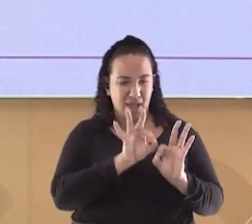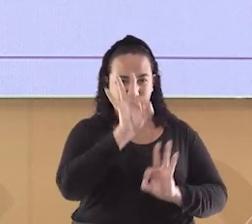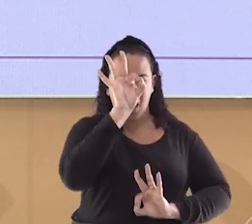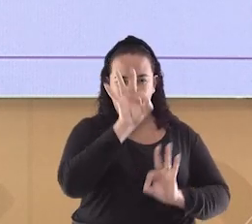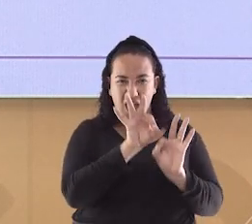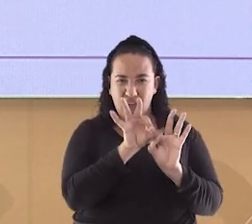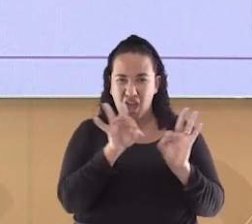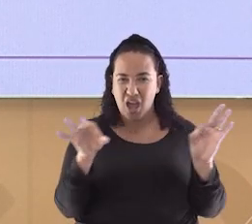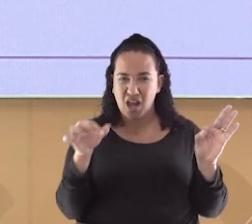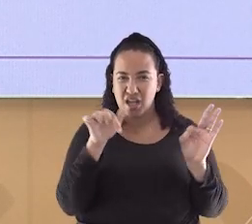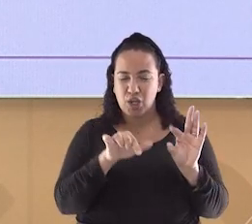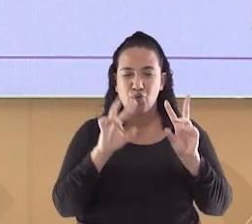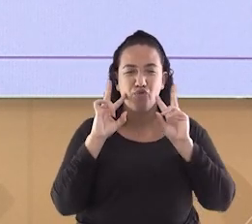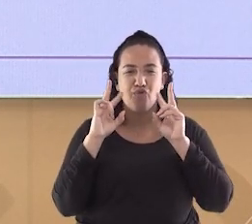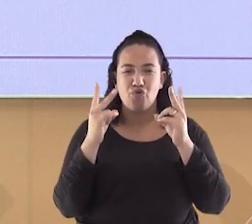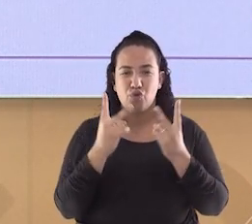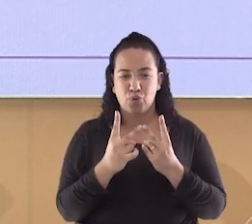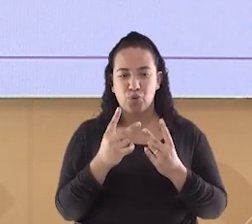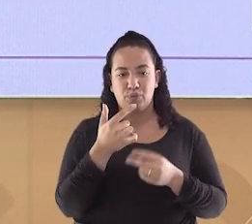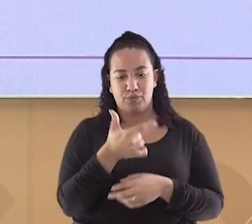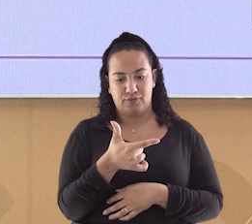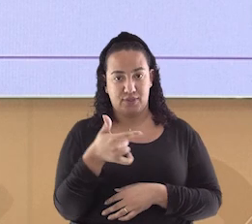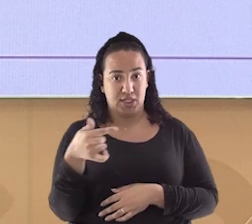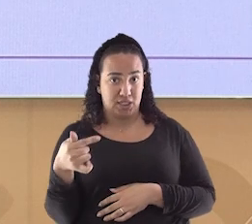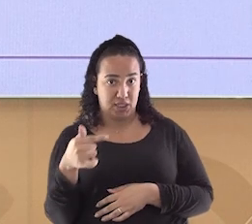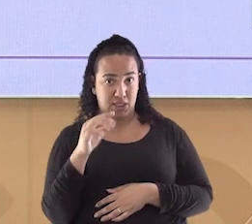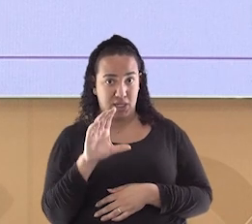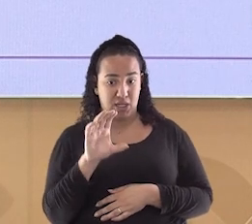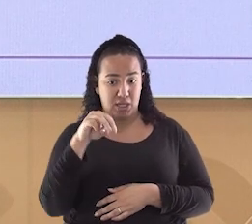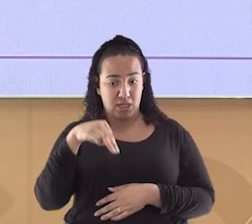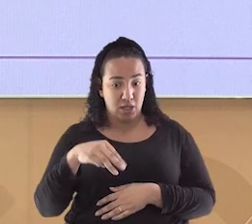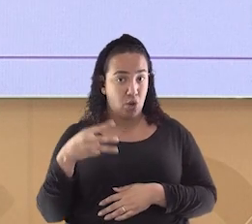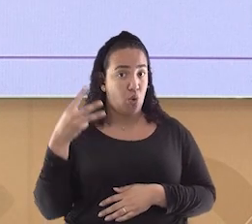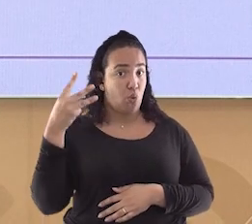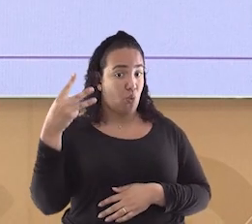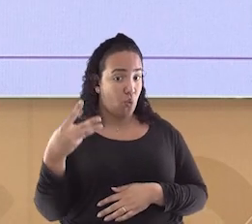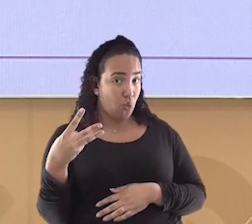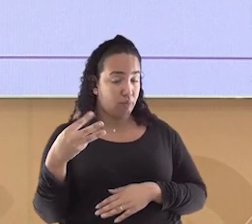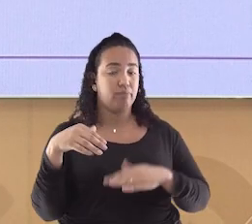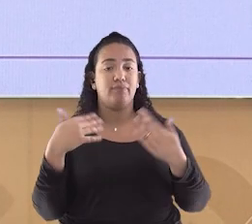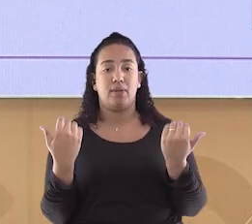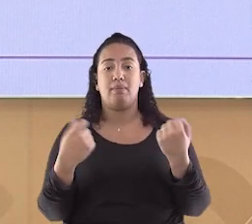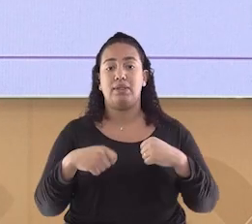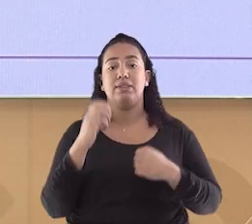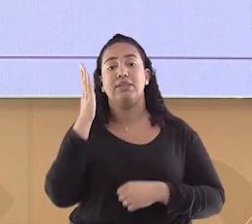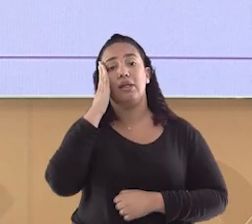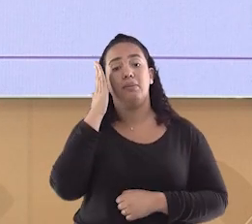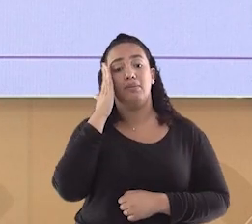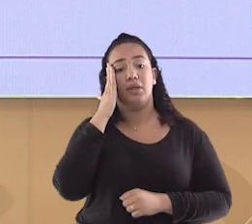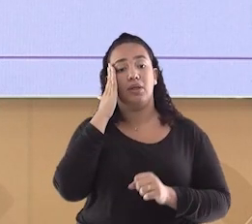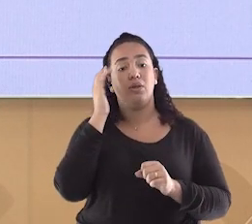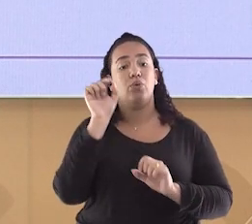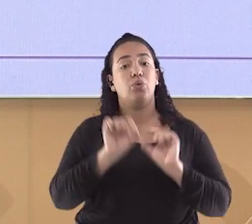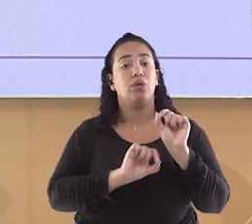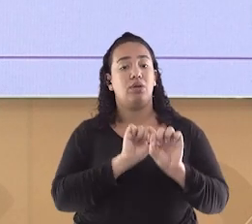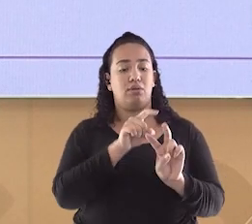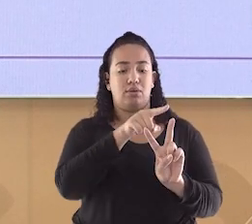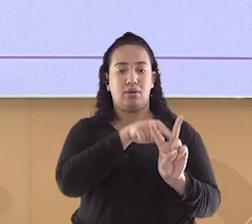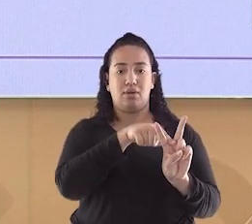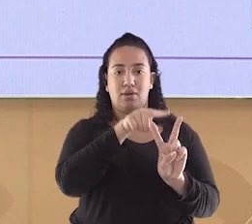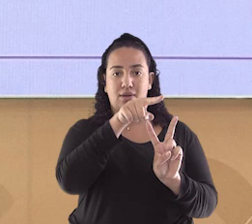aresta de um cubo que possui um volume igual a 27 centímetros cúbicos, precisamos calcular